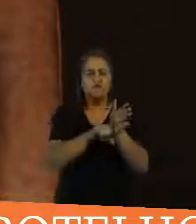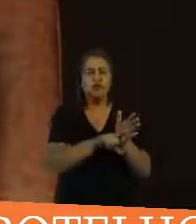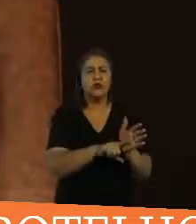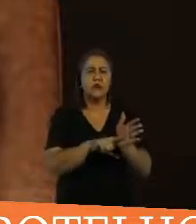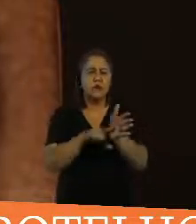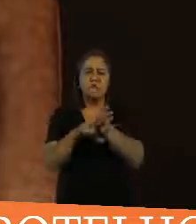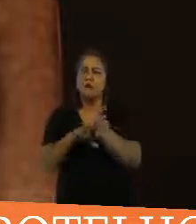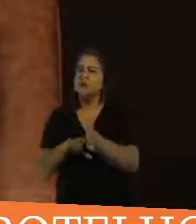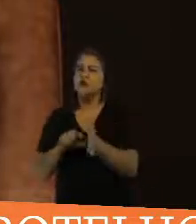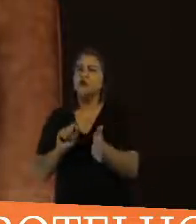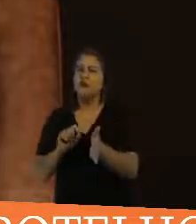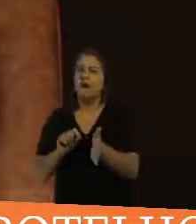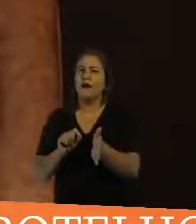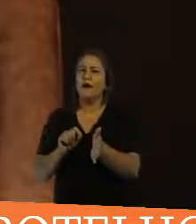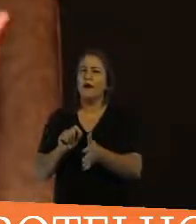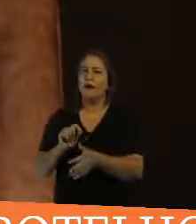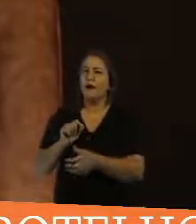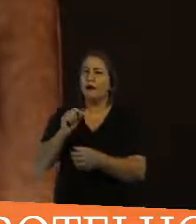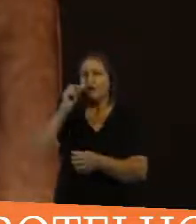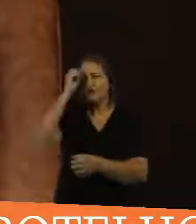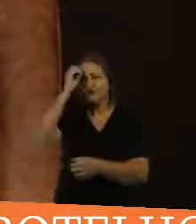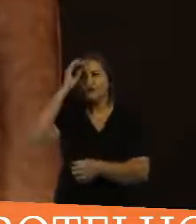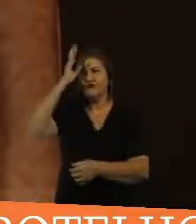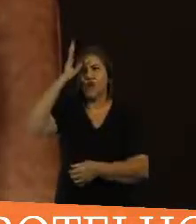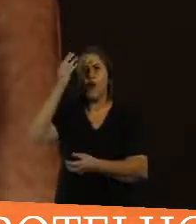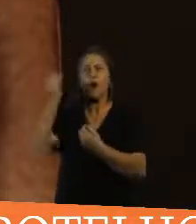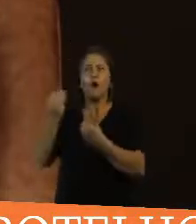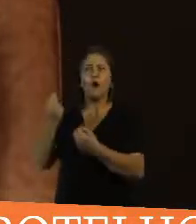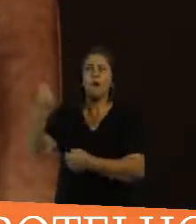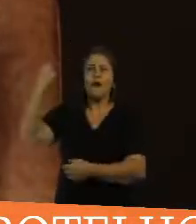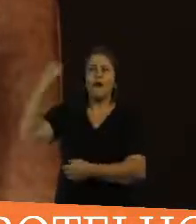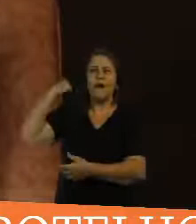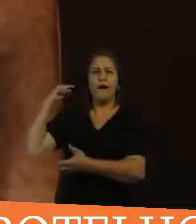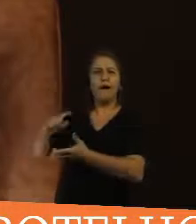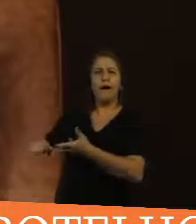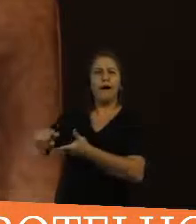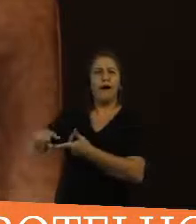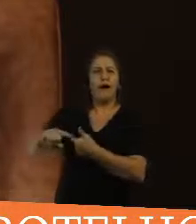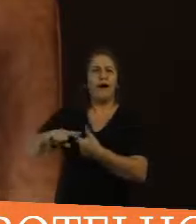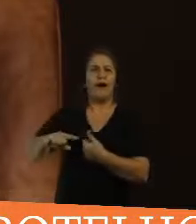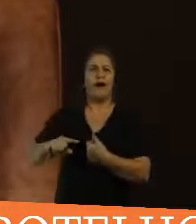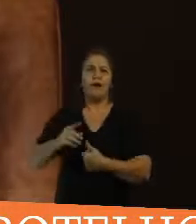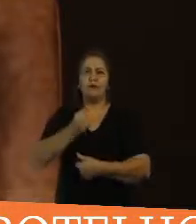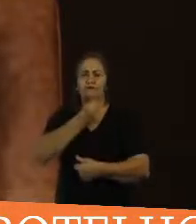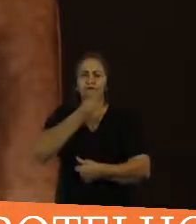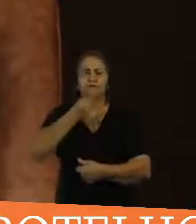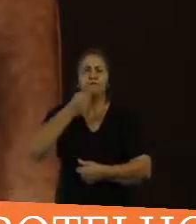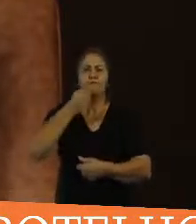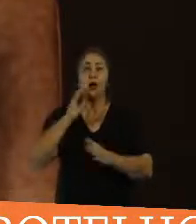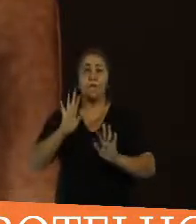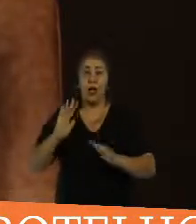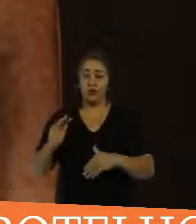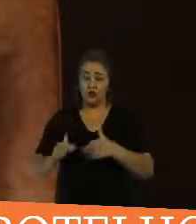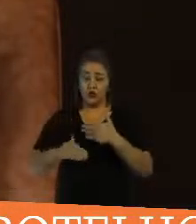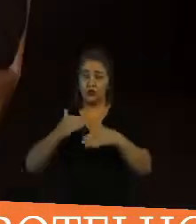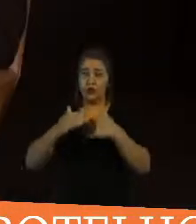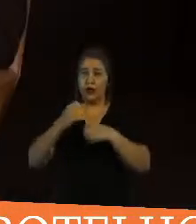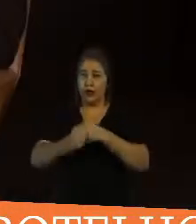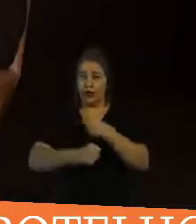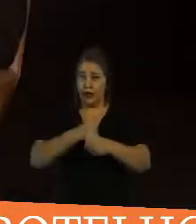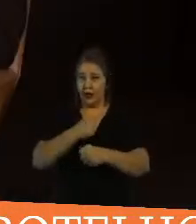sempre buscando conhecimentos e aprimorar, né, aquilo que a gente já está fazendo. Mas nós desenvolvemos, no ano